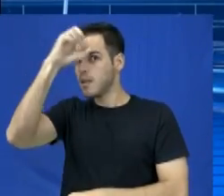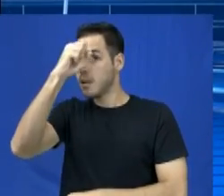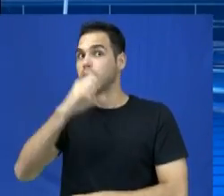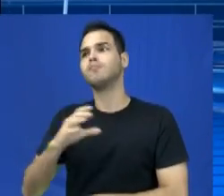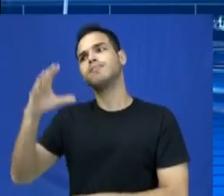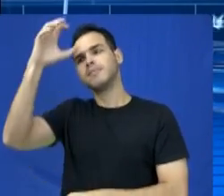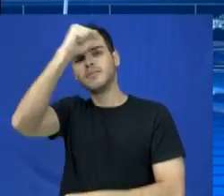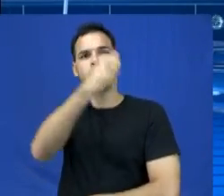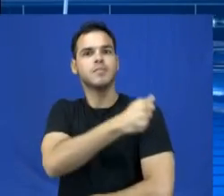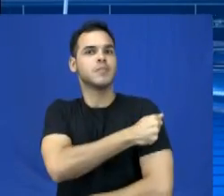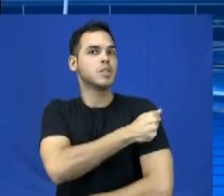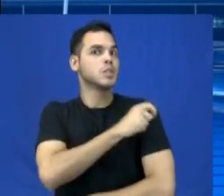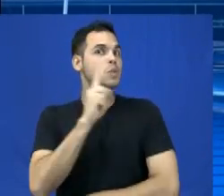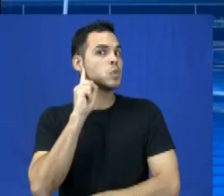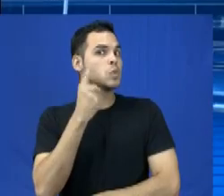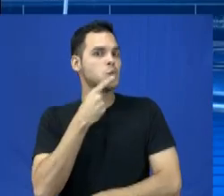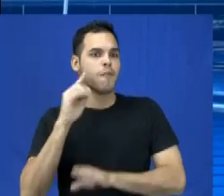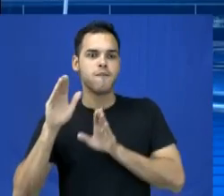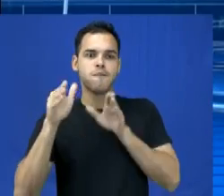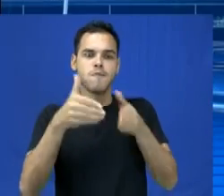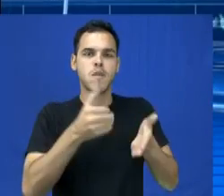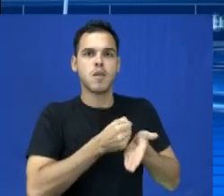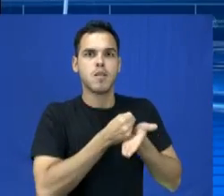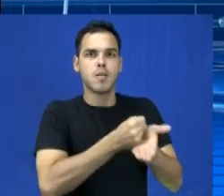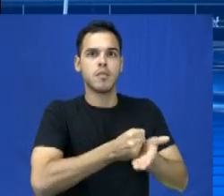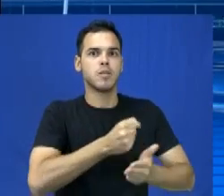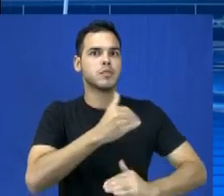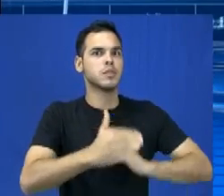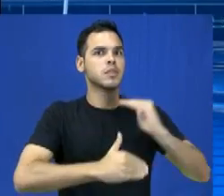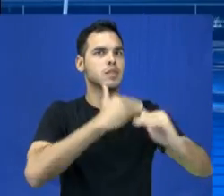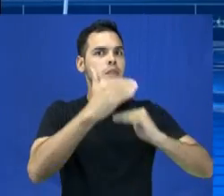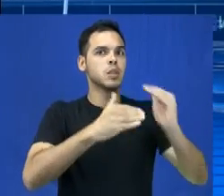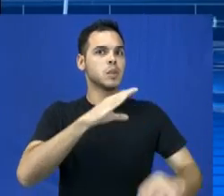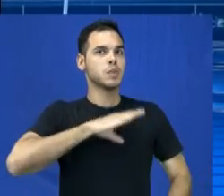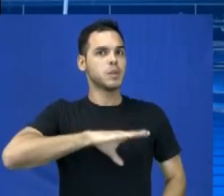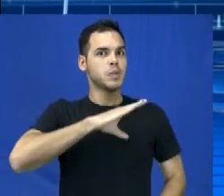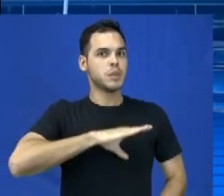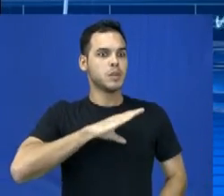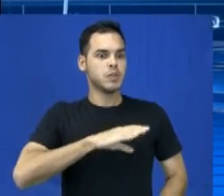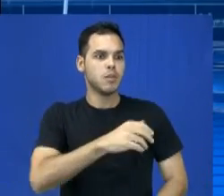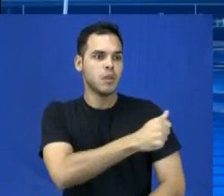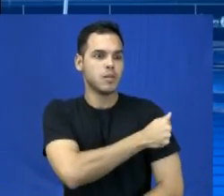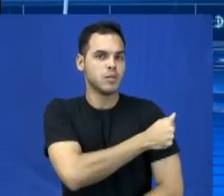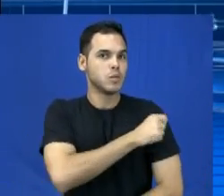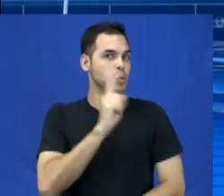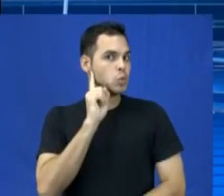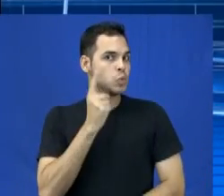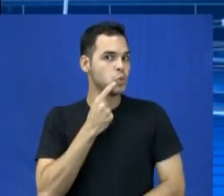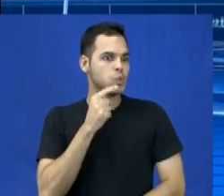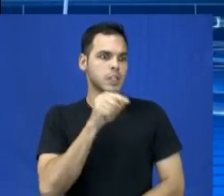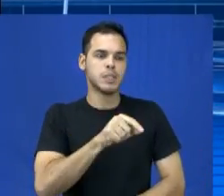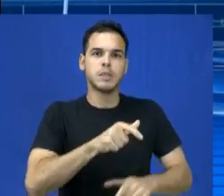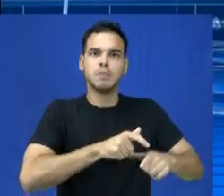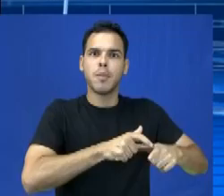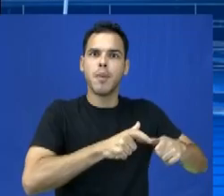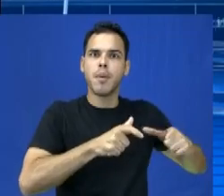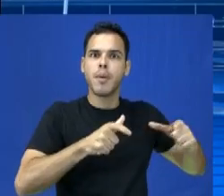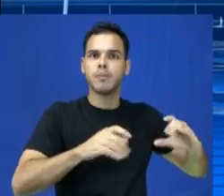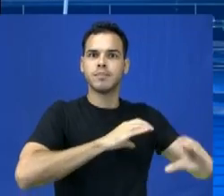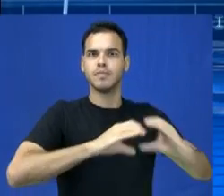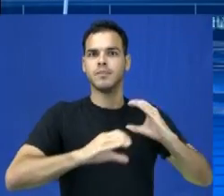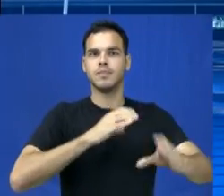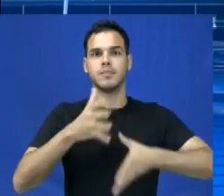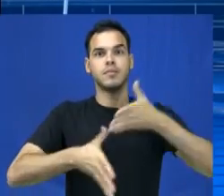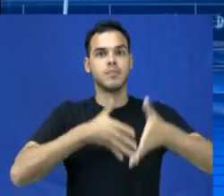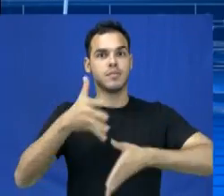aluno surdo, que tem como foco o auxílio no desenvolvimento da língua portuguesa para o aluno surdo, que em sua maioria somente se comunica através